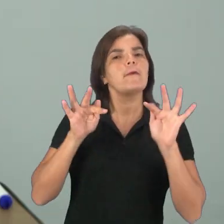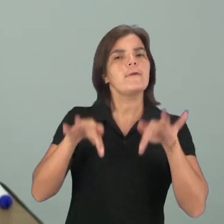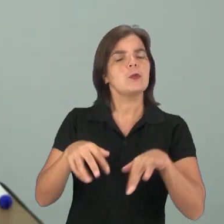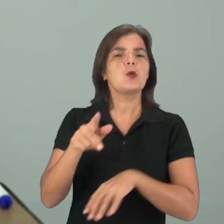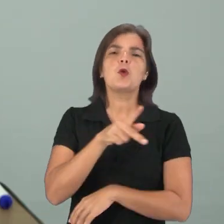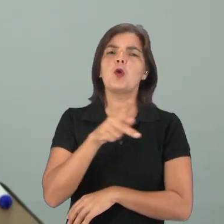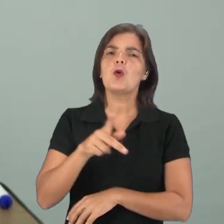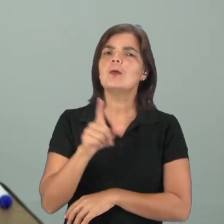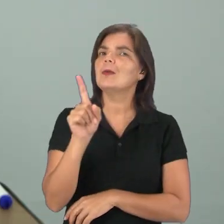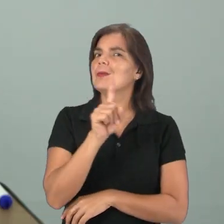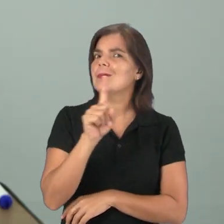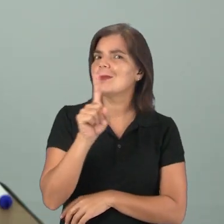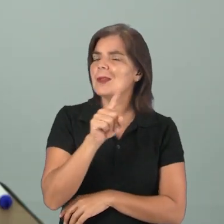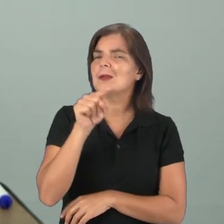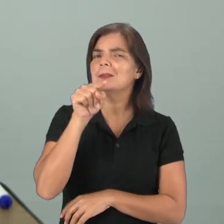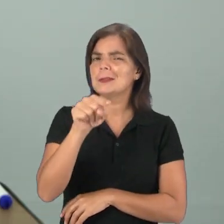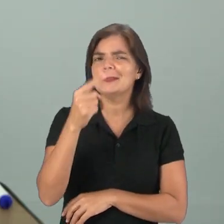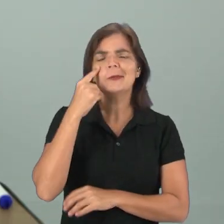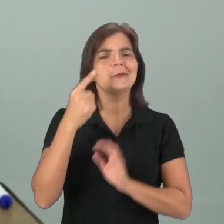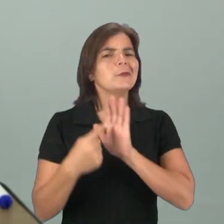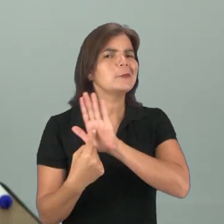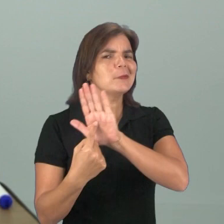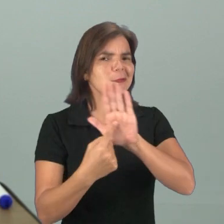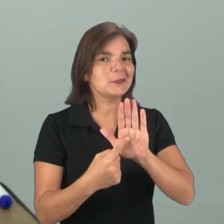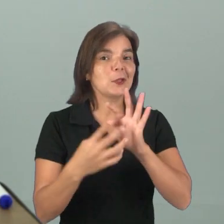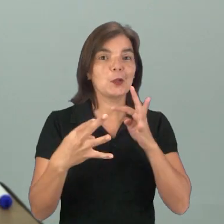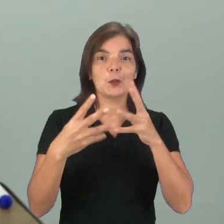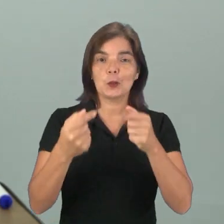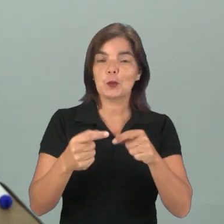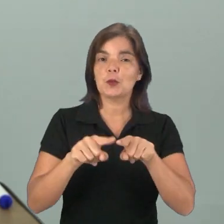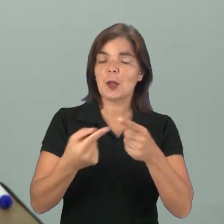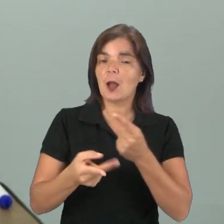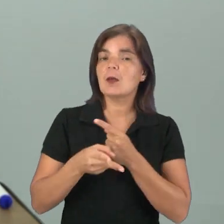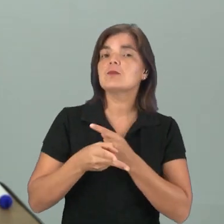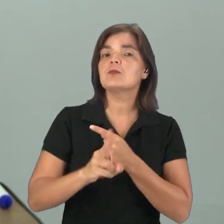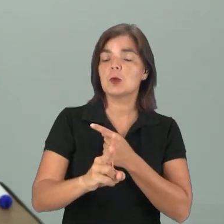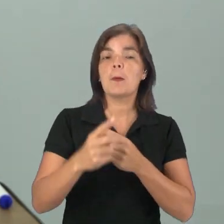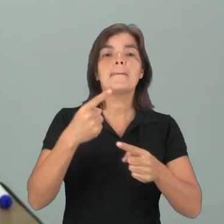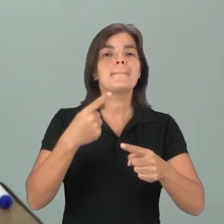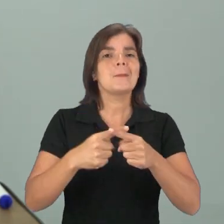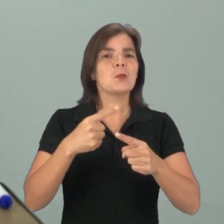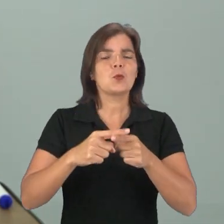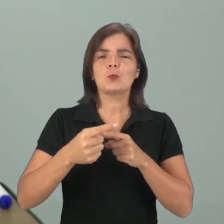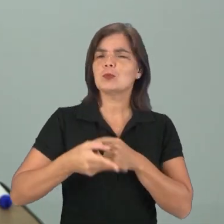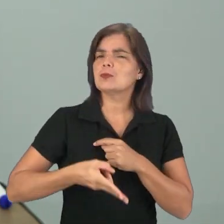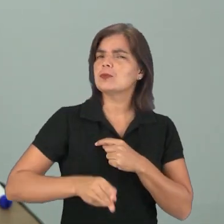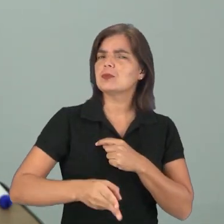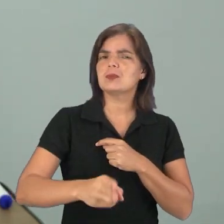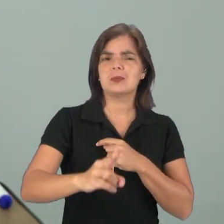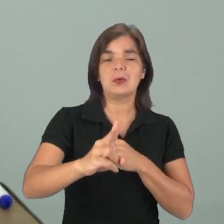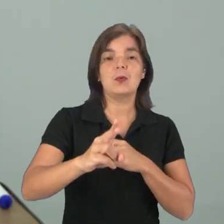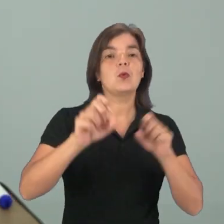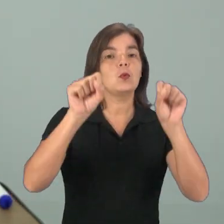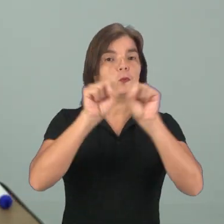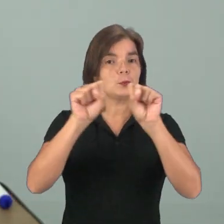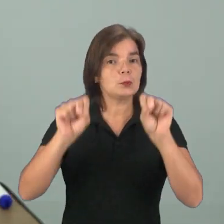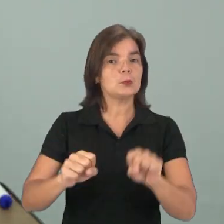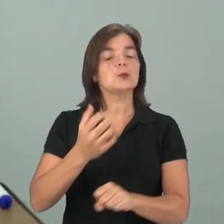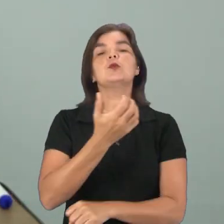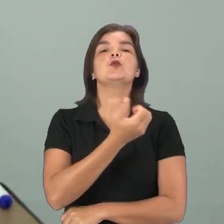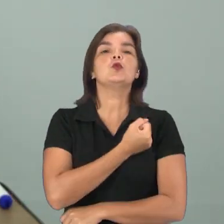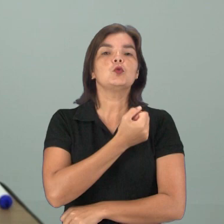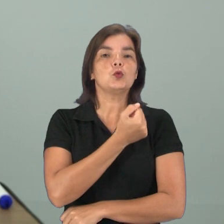Terminou, professora? Não, se eu fosse mostrar para vocês, ele iria dar continuidade porque é infinito. O sistema de